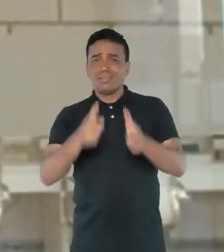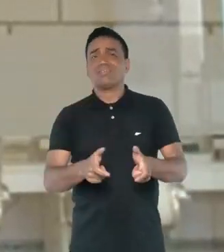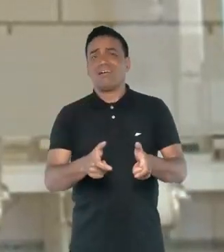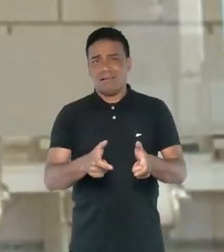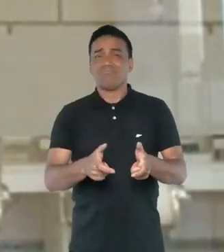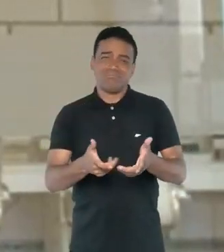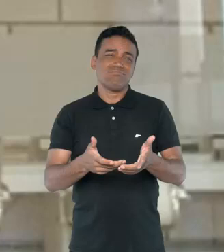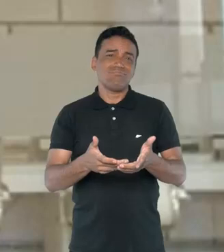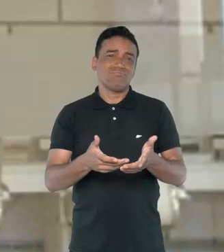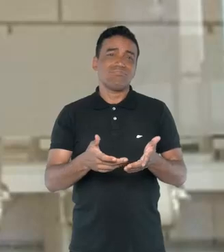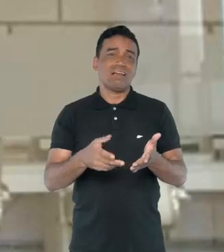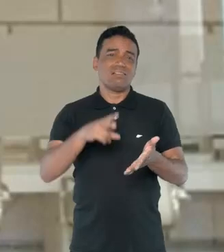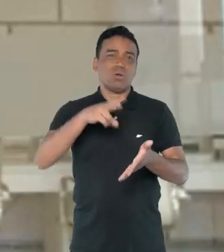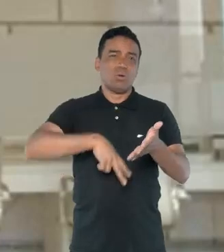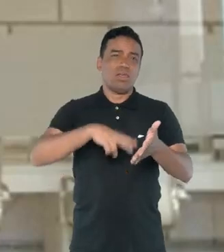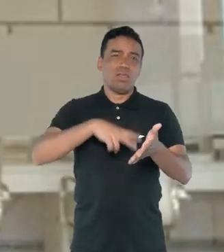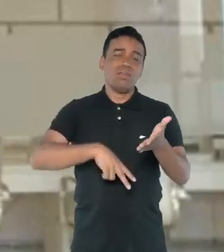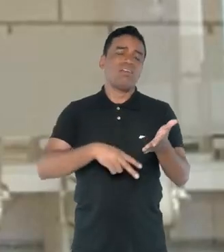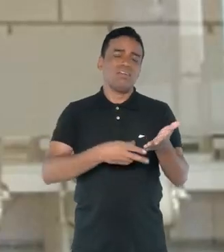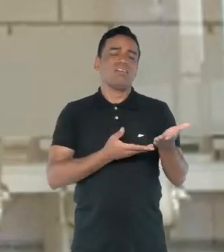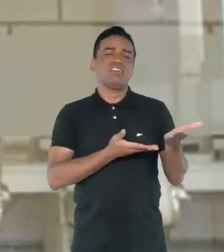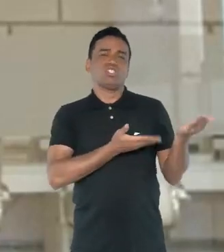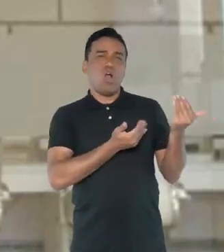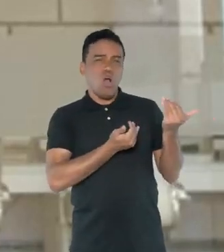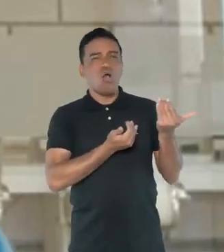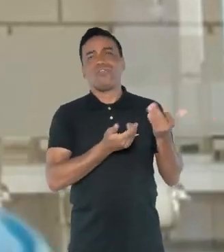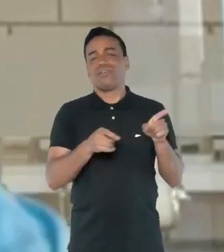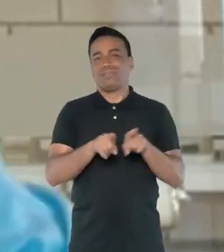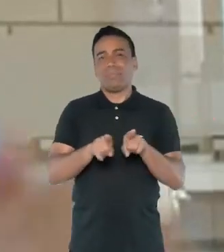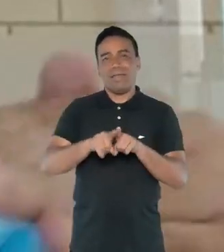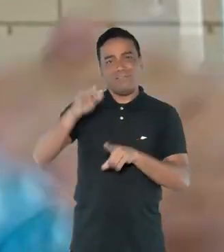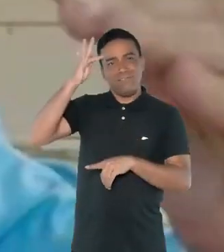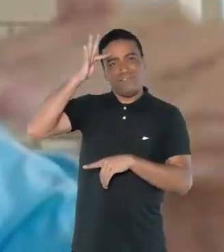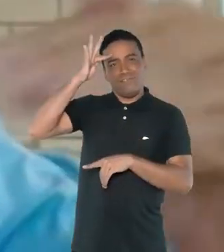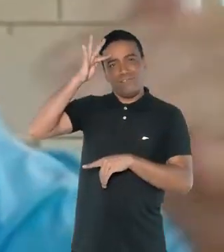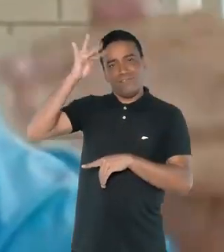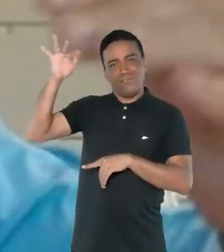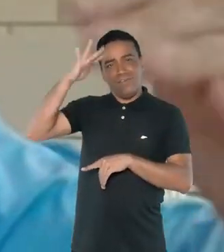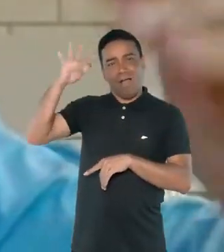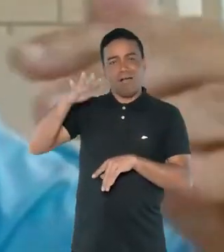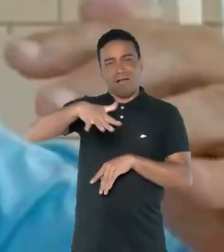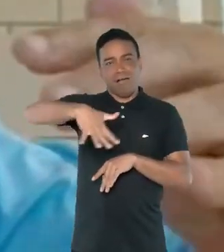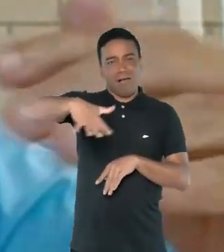lendo jovem. Então, isso foi muito